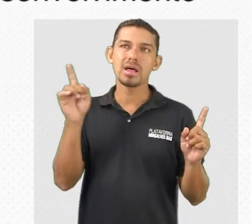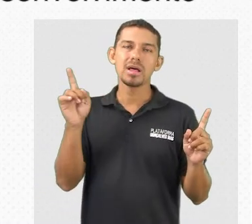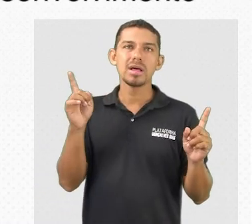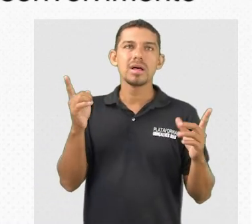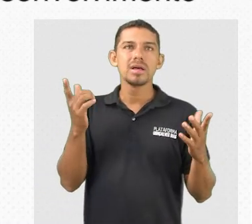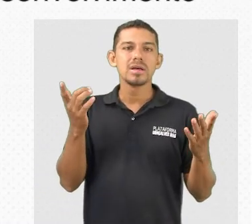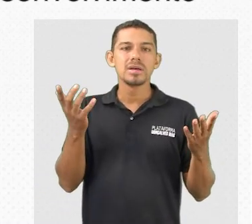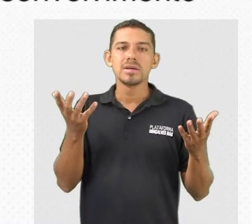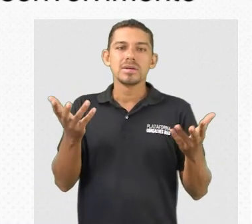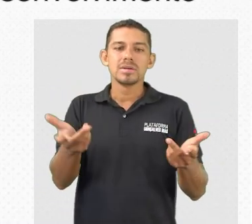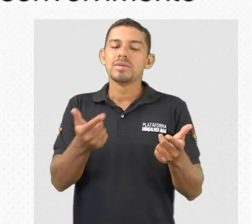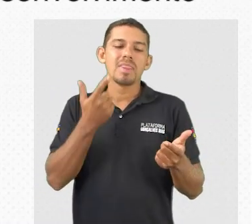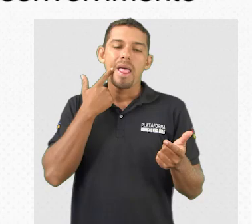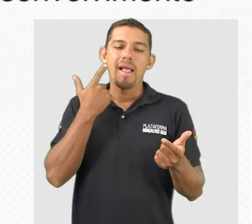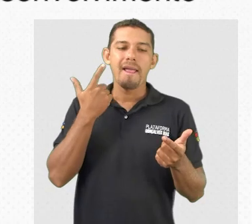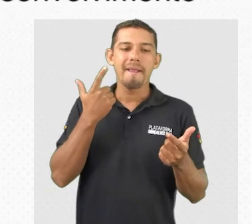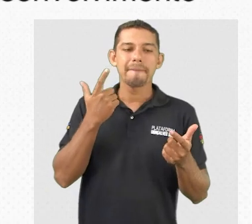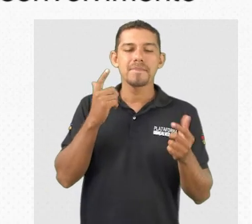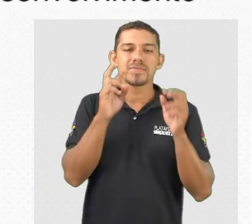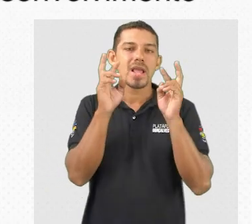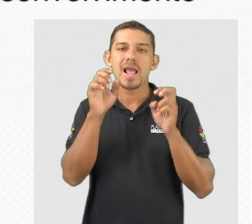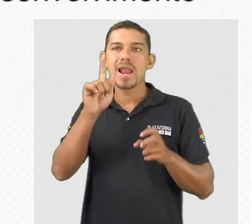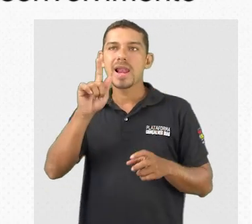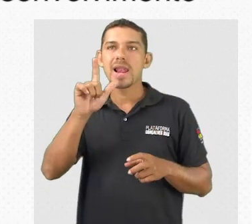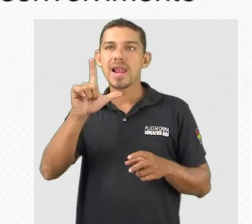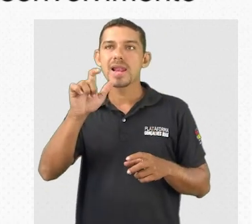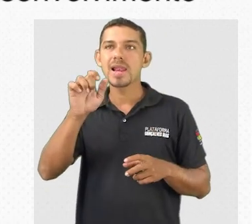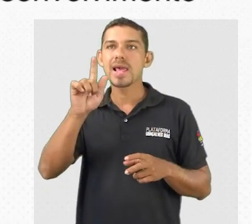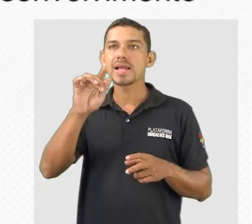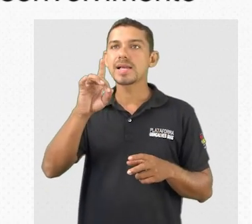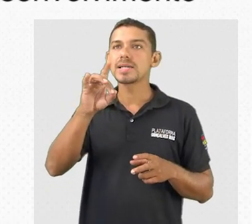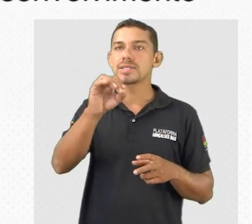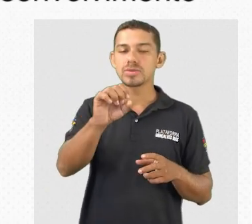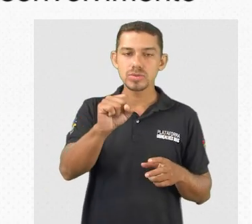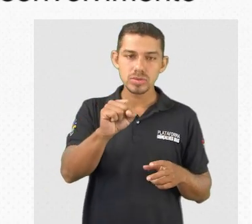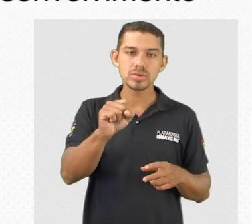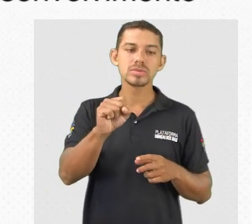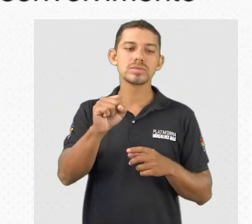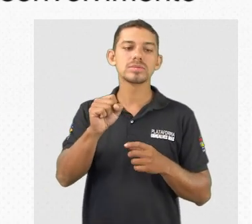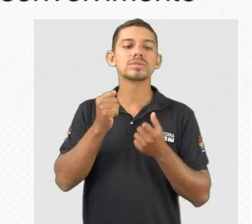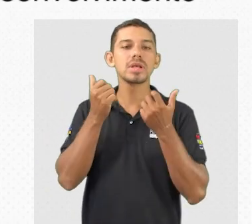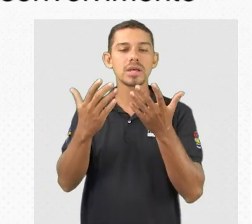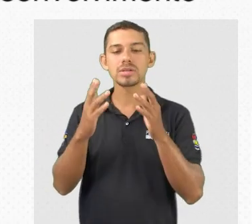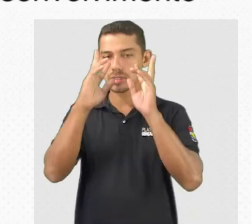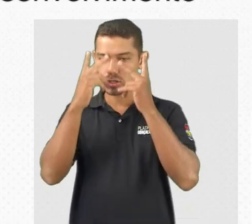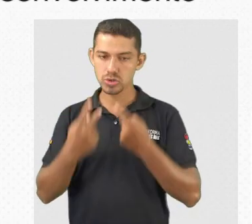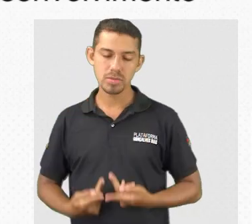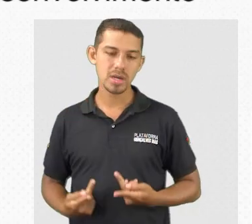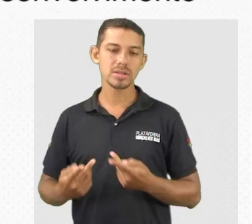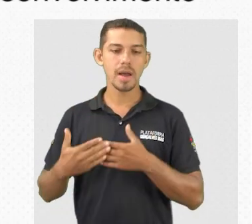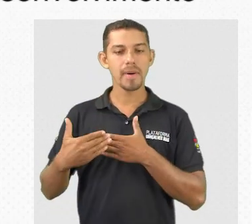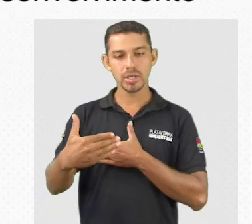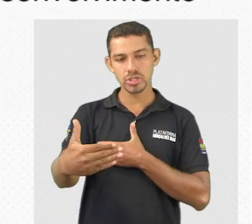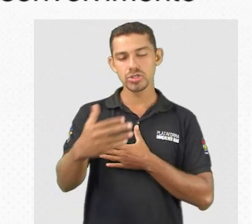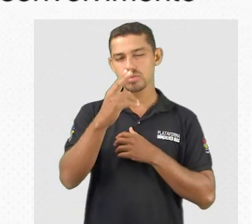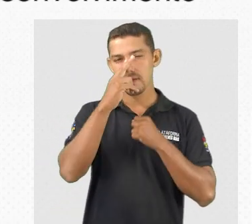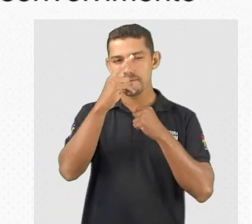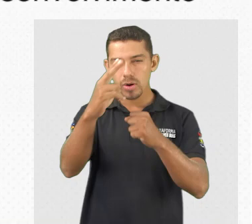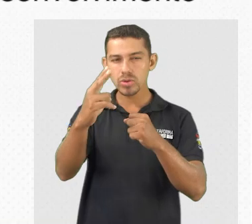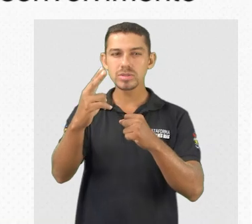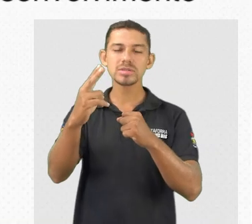que legados ou que foram deixados, né, e dados aos seres humanos a partir de uma